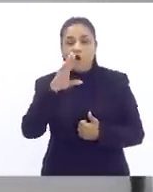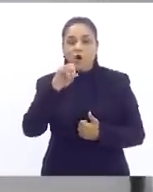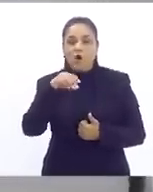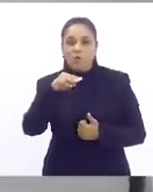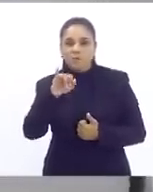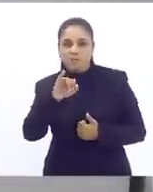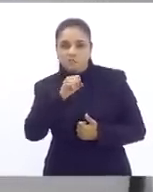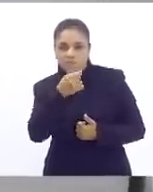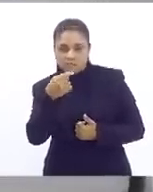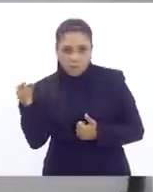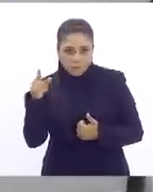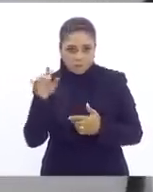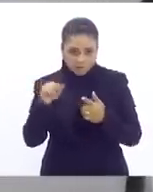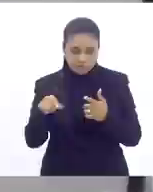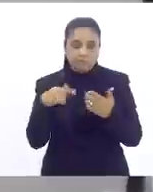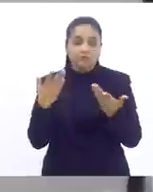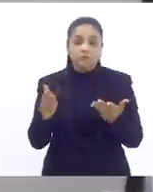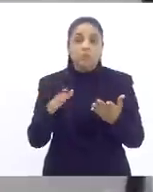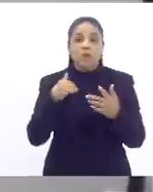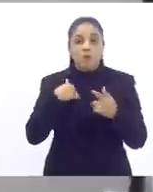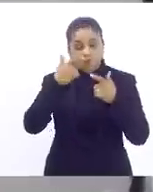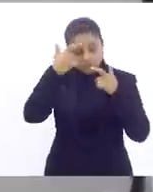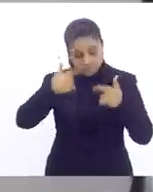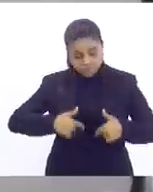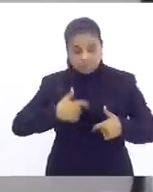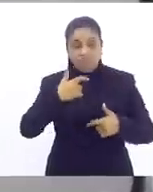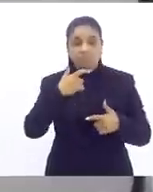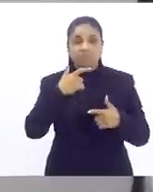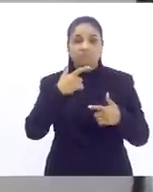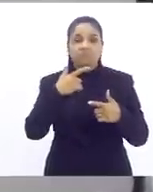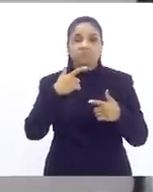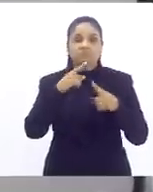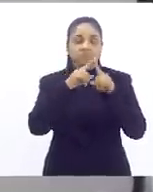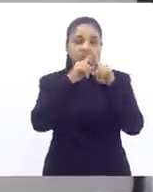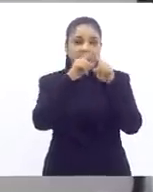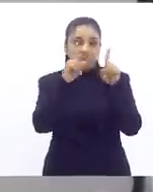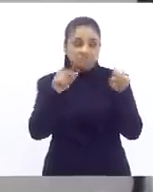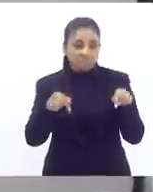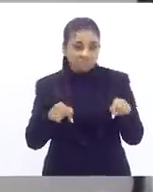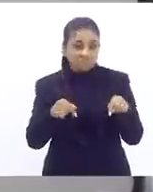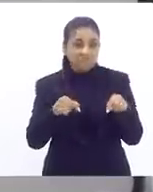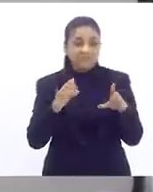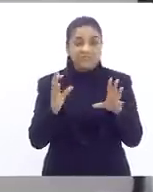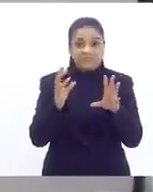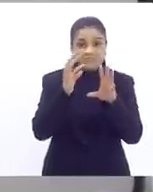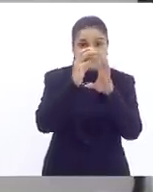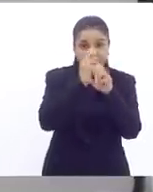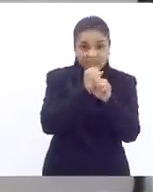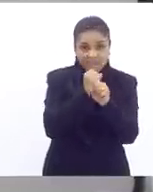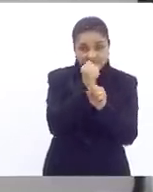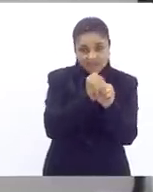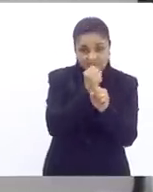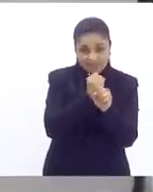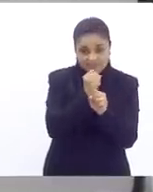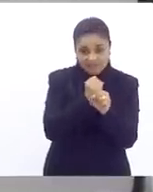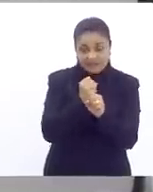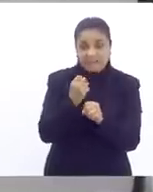tenha de serviço público mais tempo que a soma da idade dos três